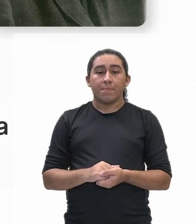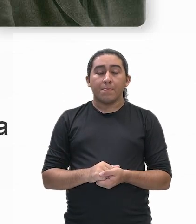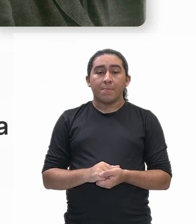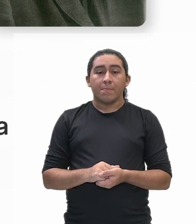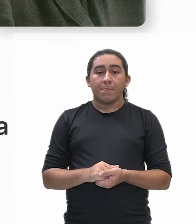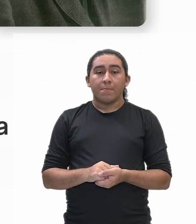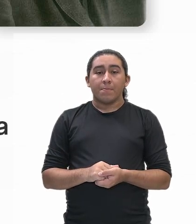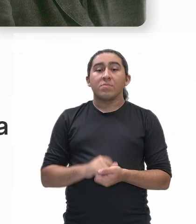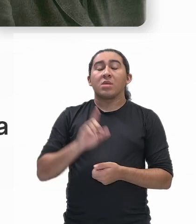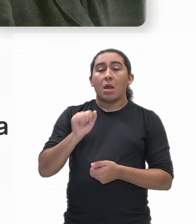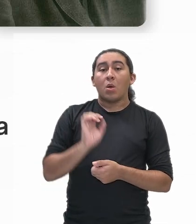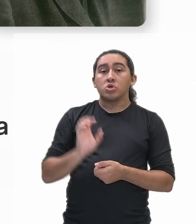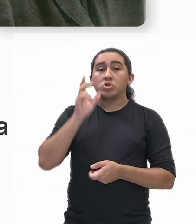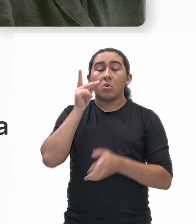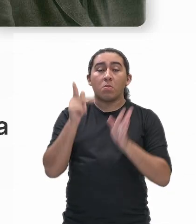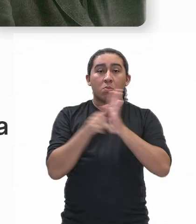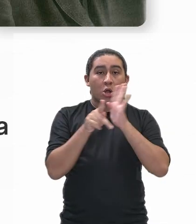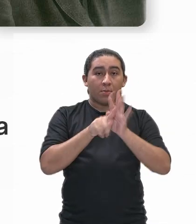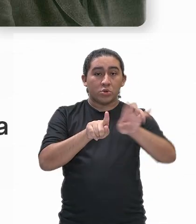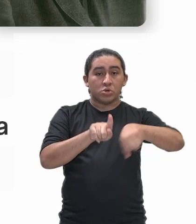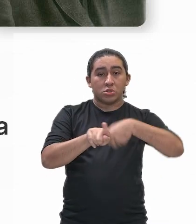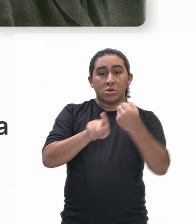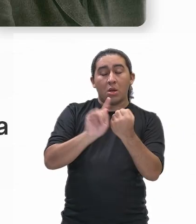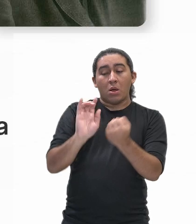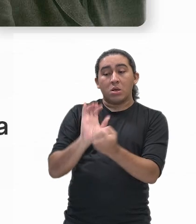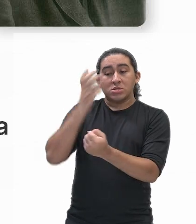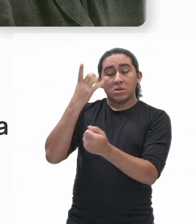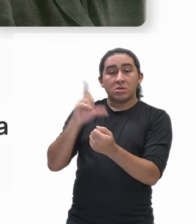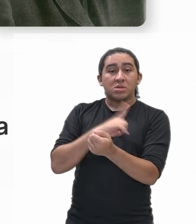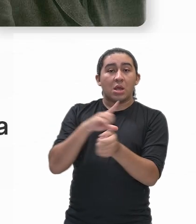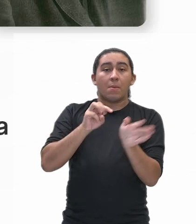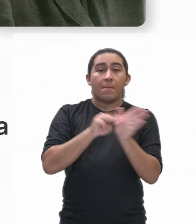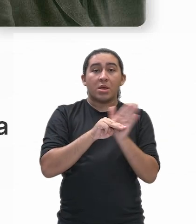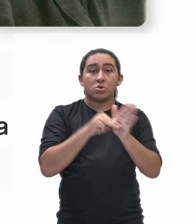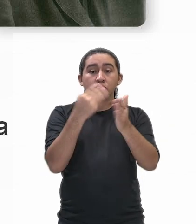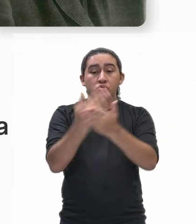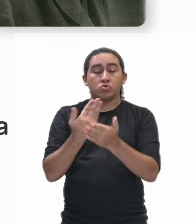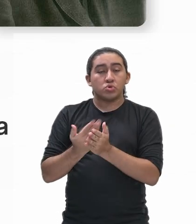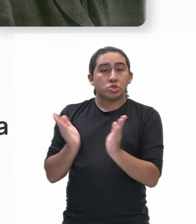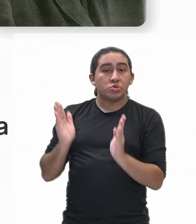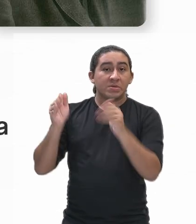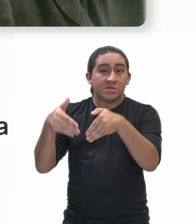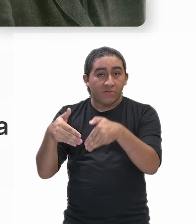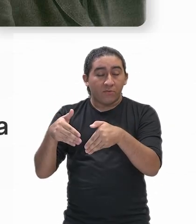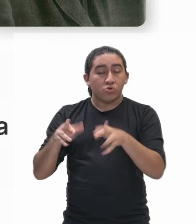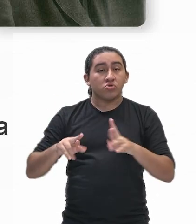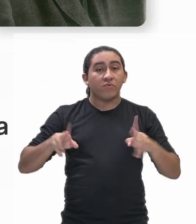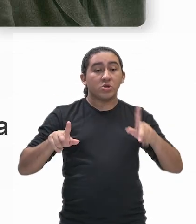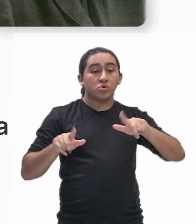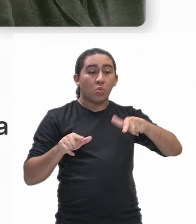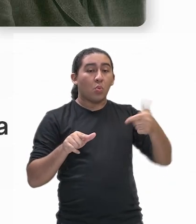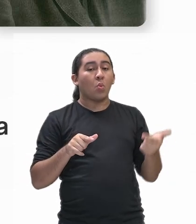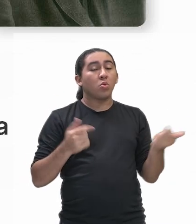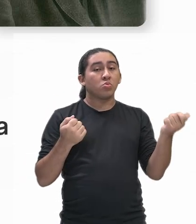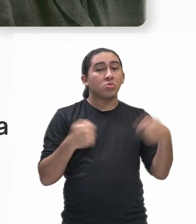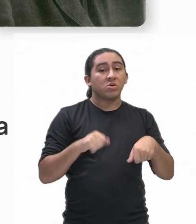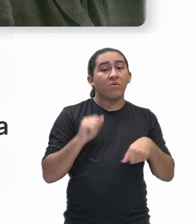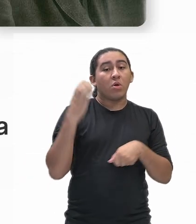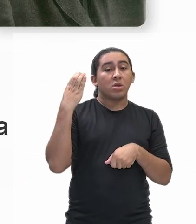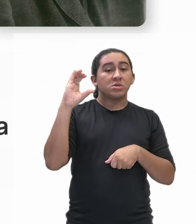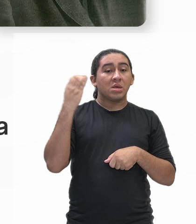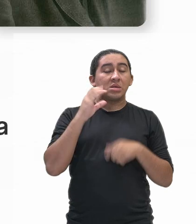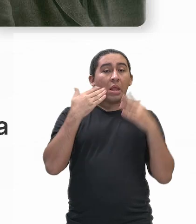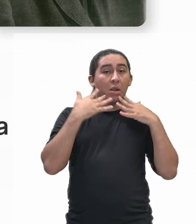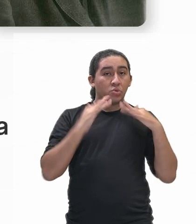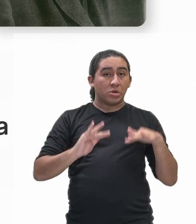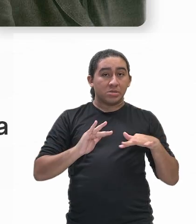fenômenos sociais exigem um método próprio de estudo, diferente daqueles das ciências